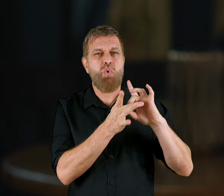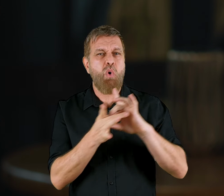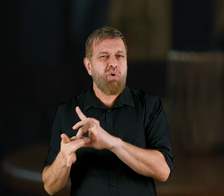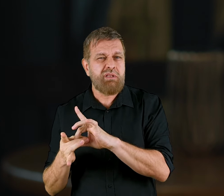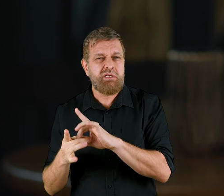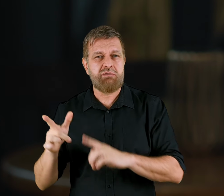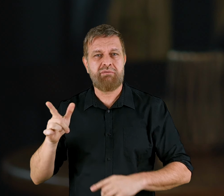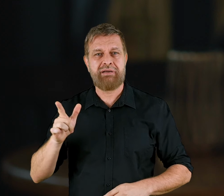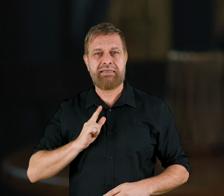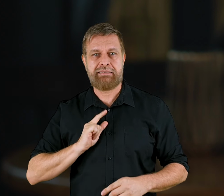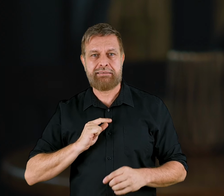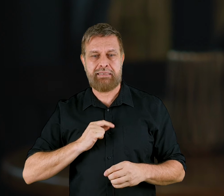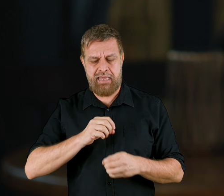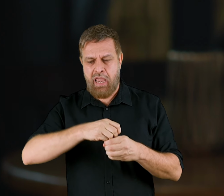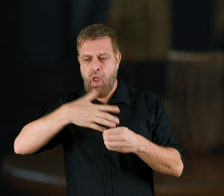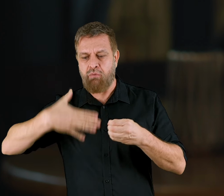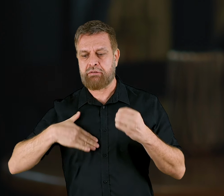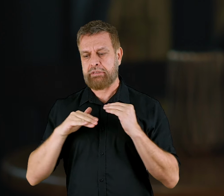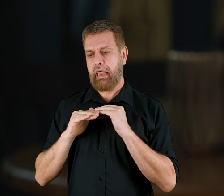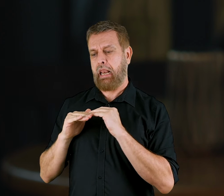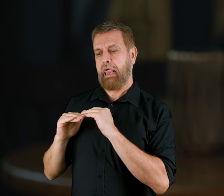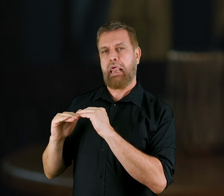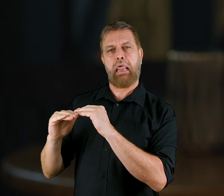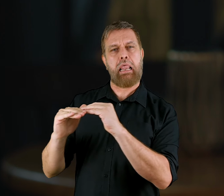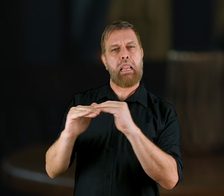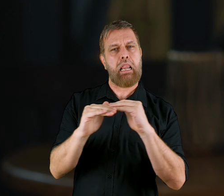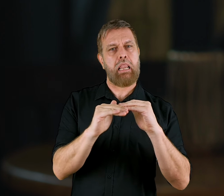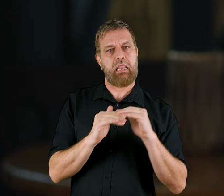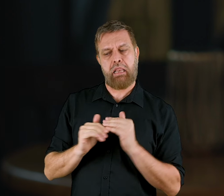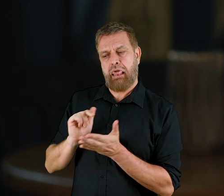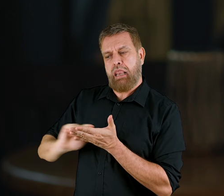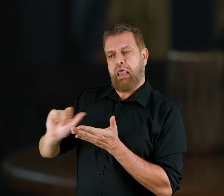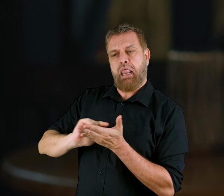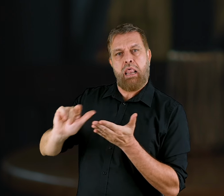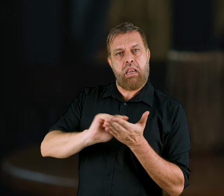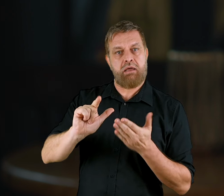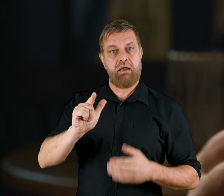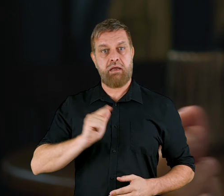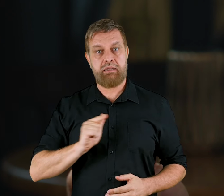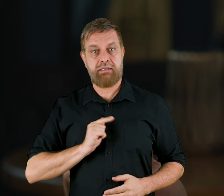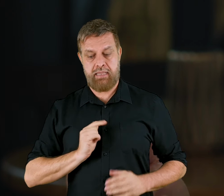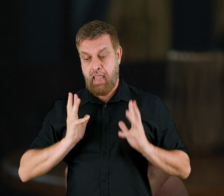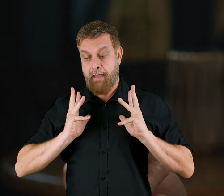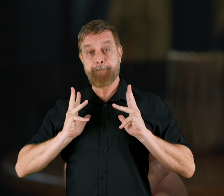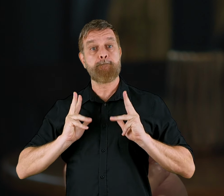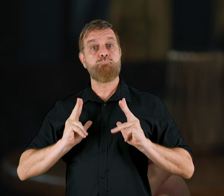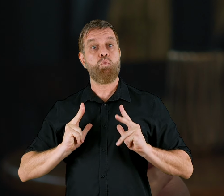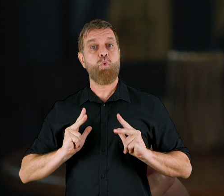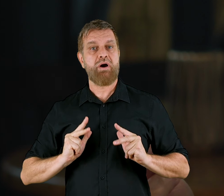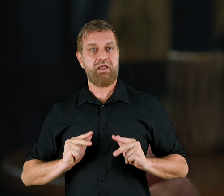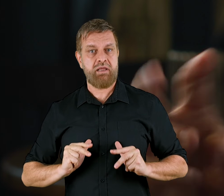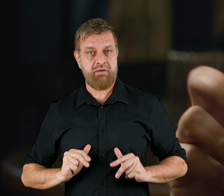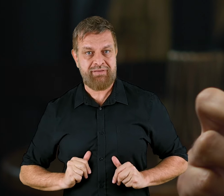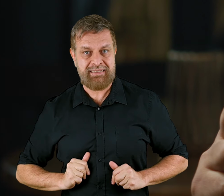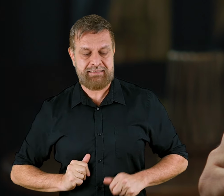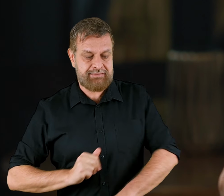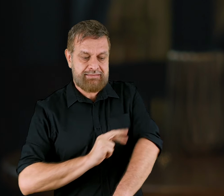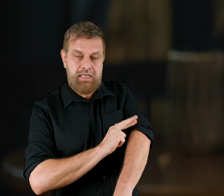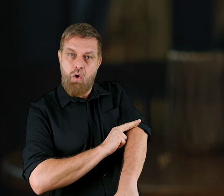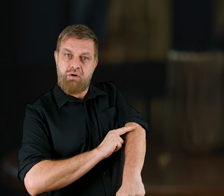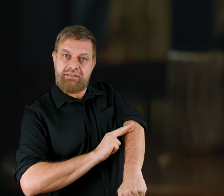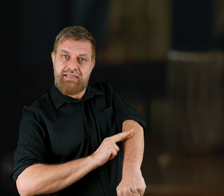tem muitos conteúdos eugenistas, né? Ou seja, que define uma certa purificação das